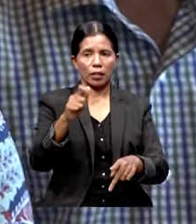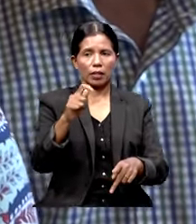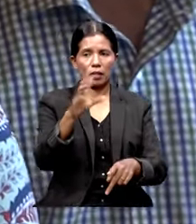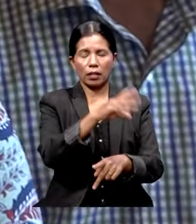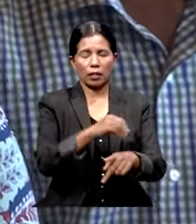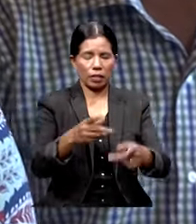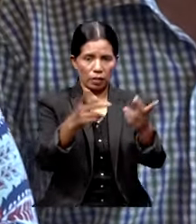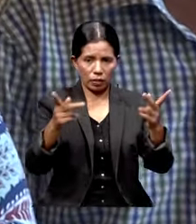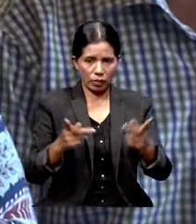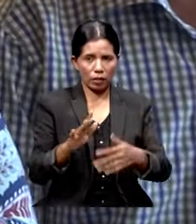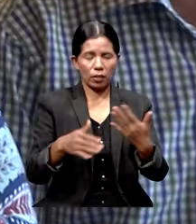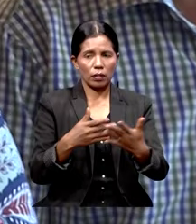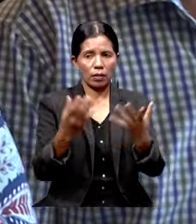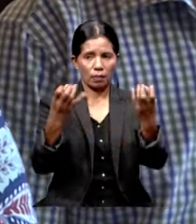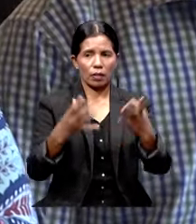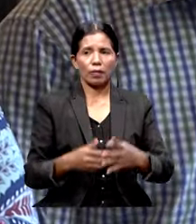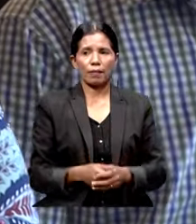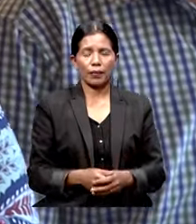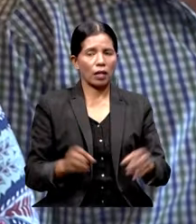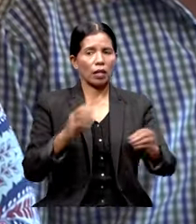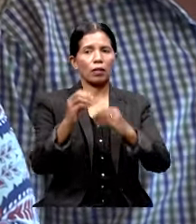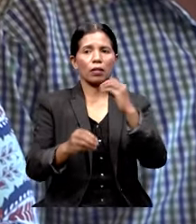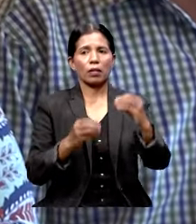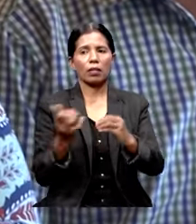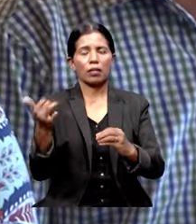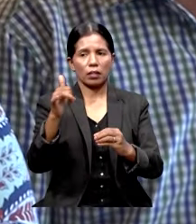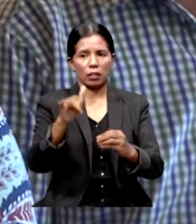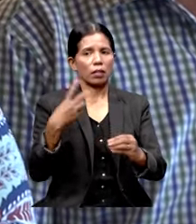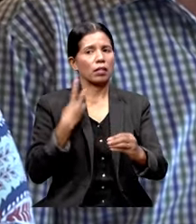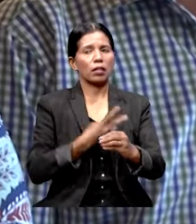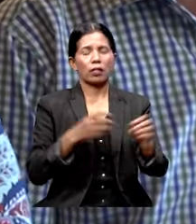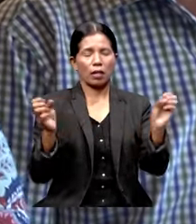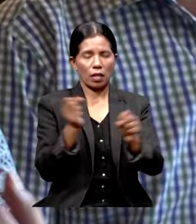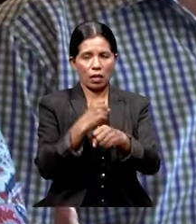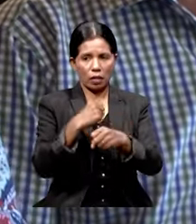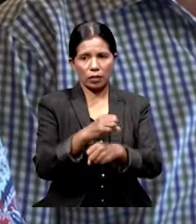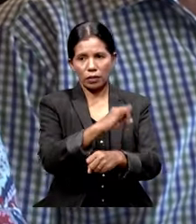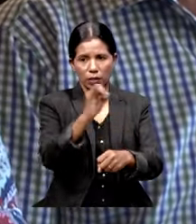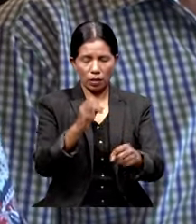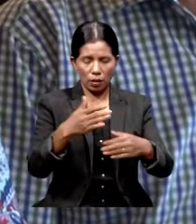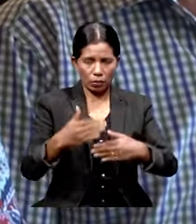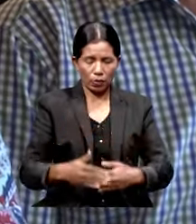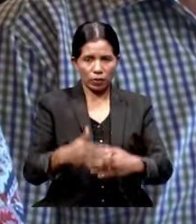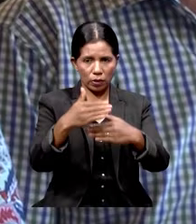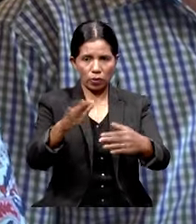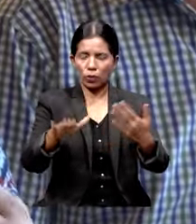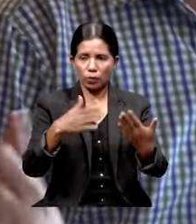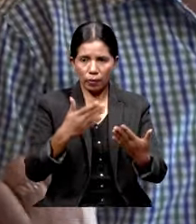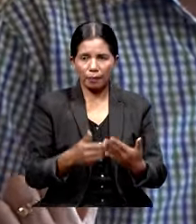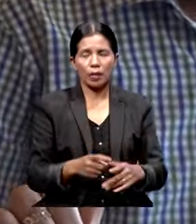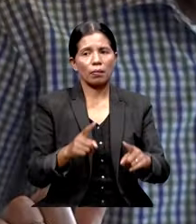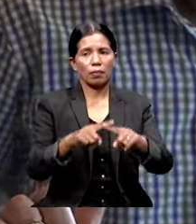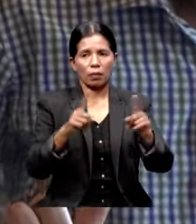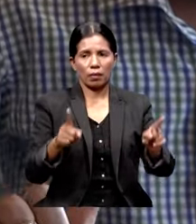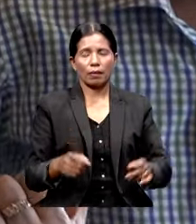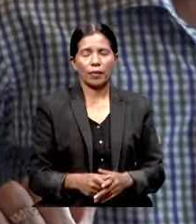achava logo que era, lá significa que a Seara e a inspeção. Seara e o processo roto ela. Mas bem,